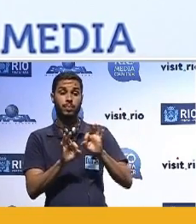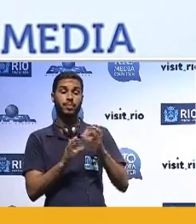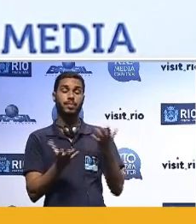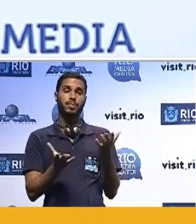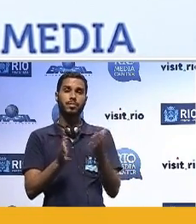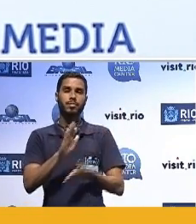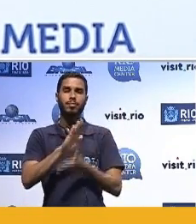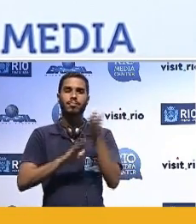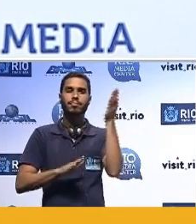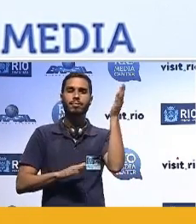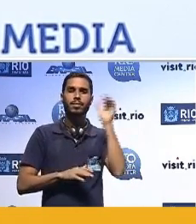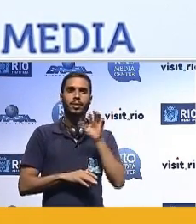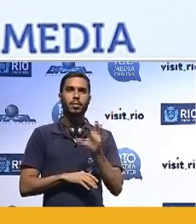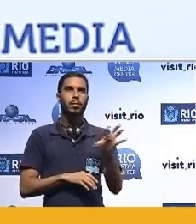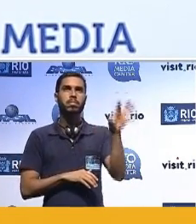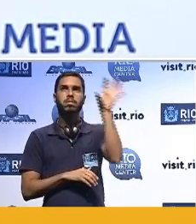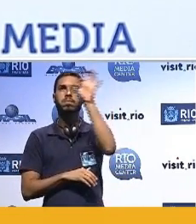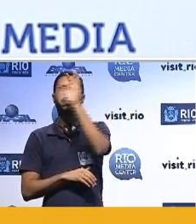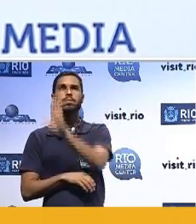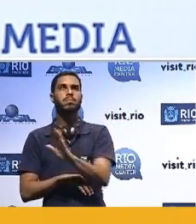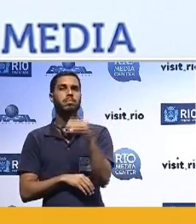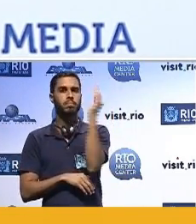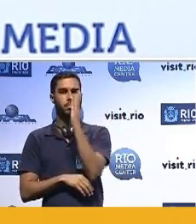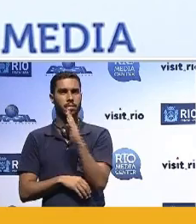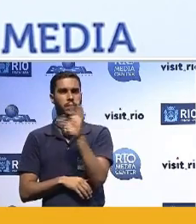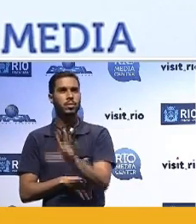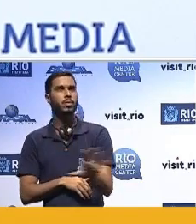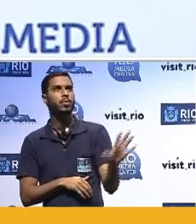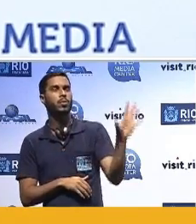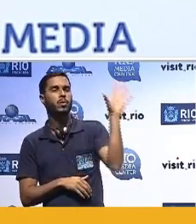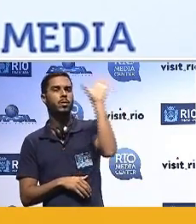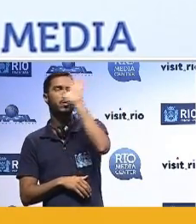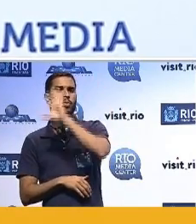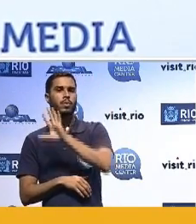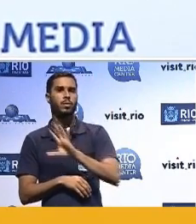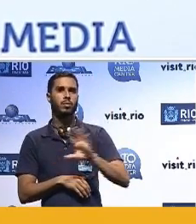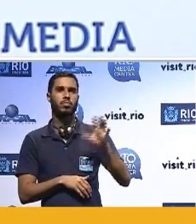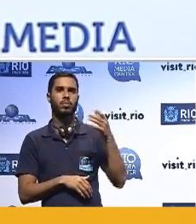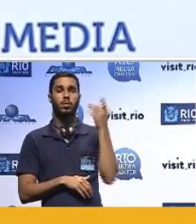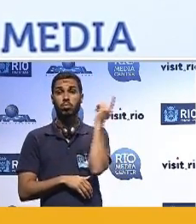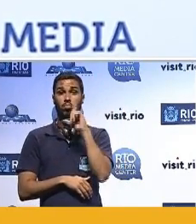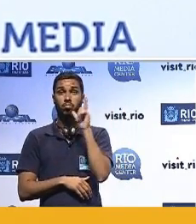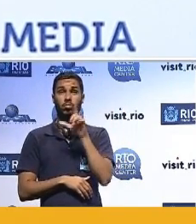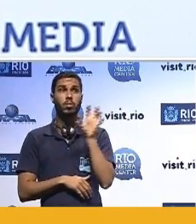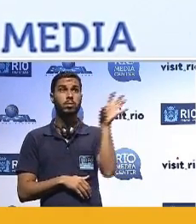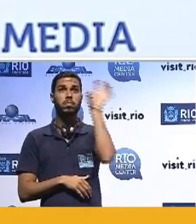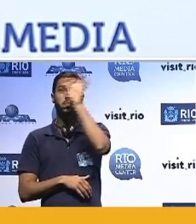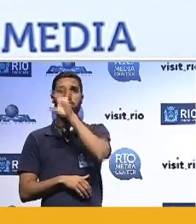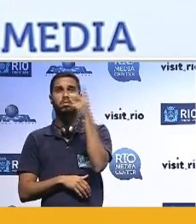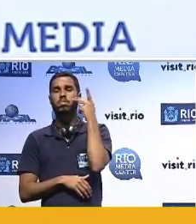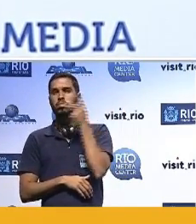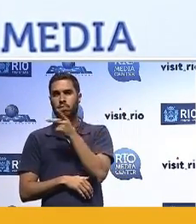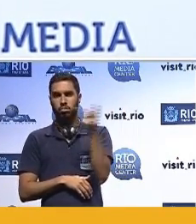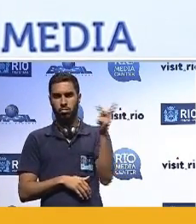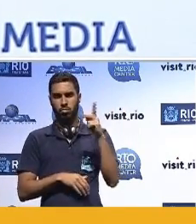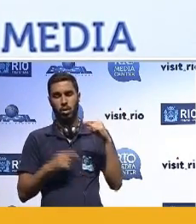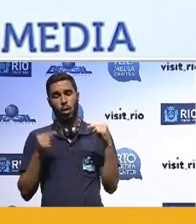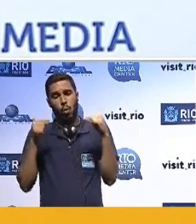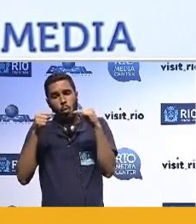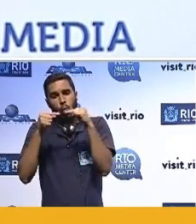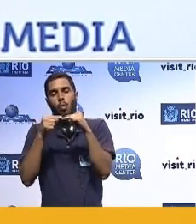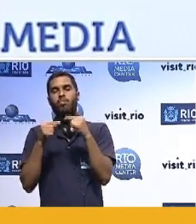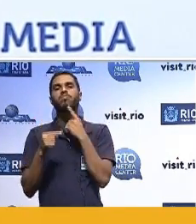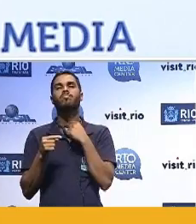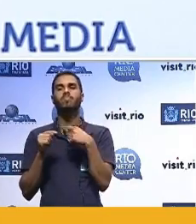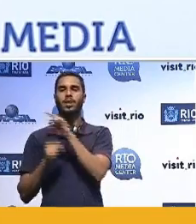e traçar um roteiro adequado às suas necessidades. Só para vocês terem uma ideia, o banco de dados hoje do